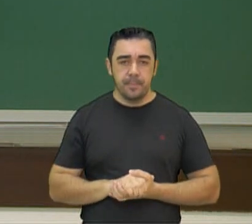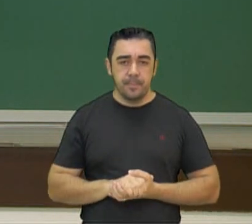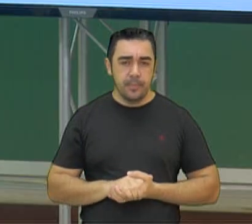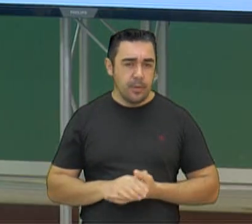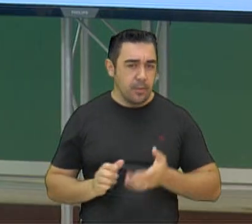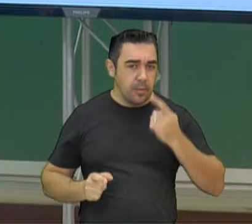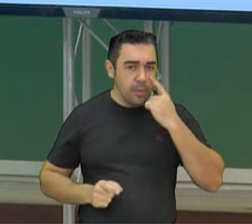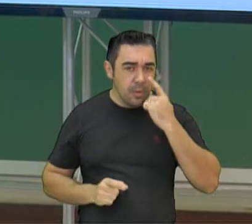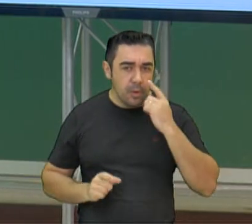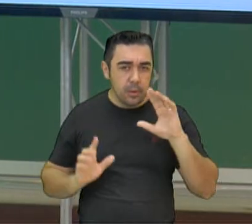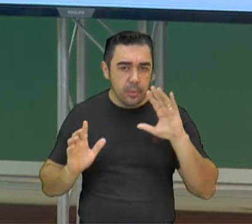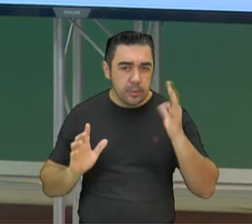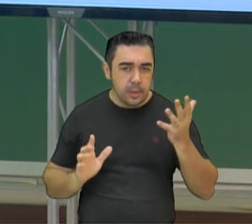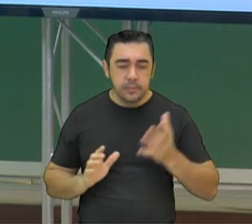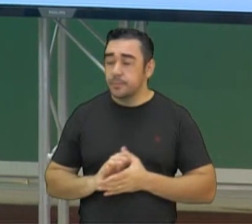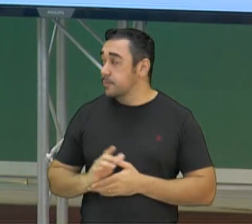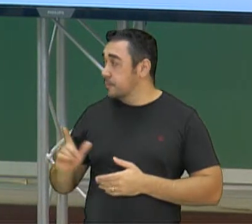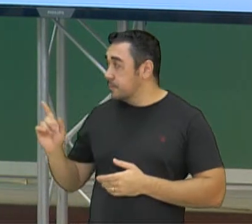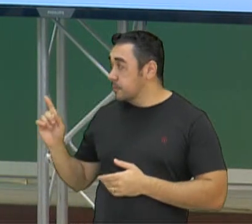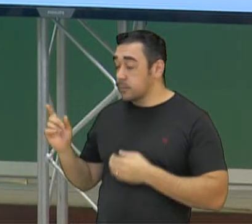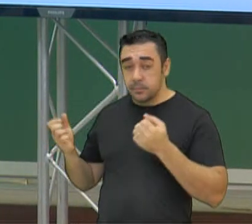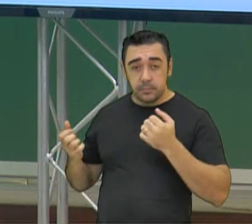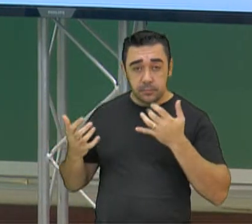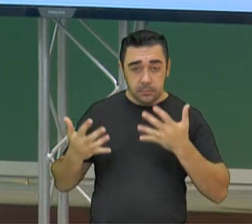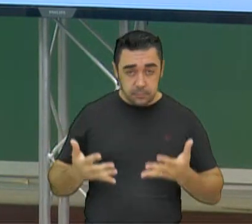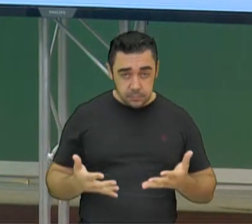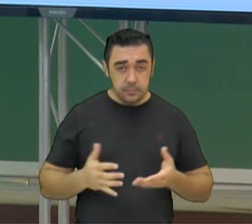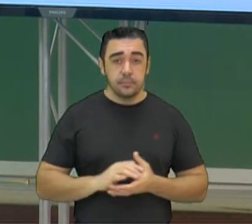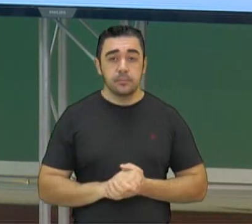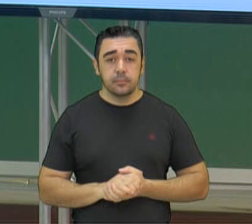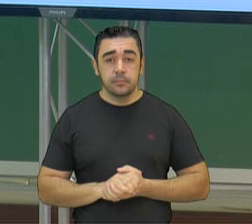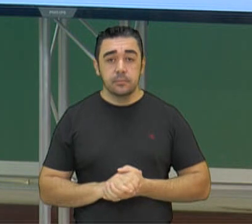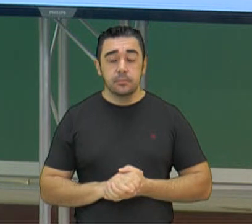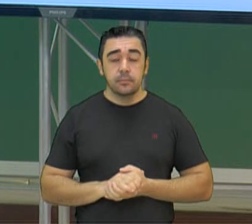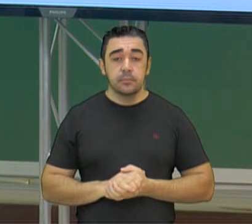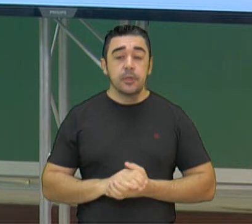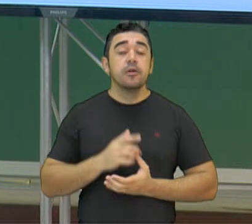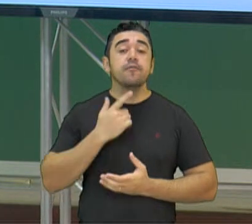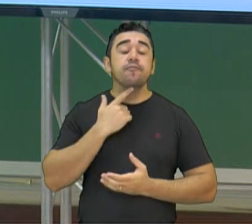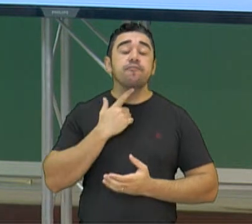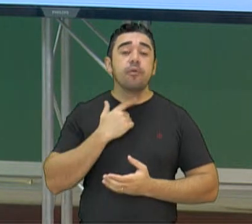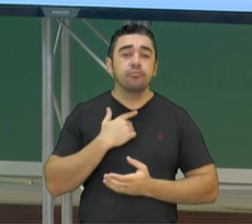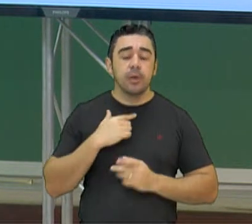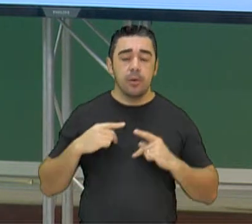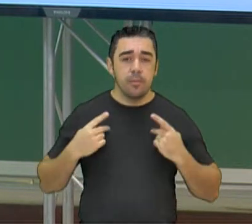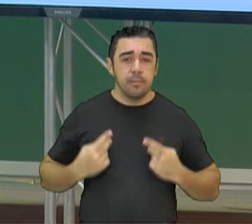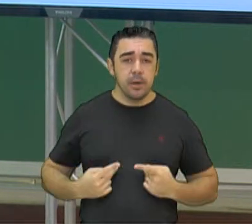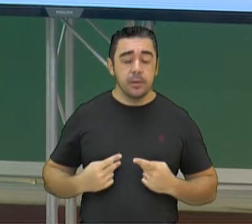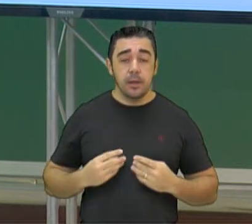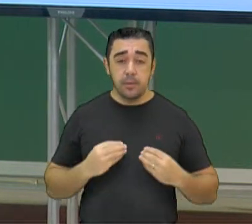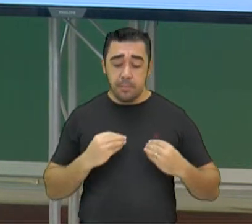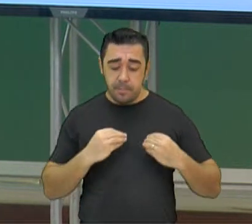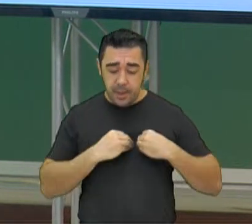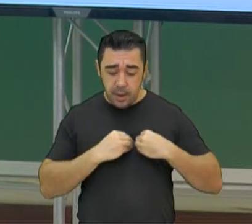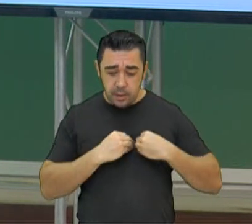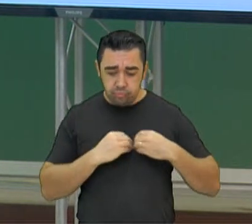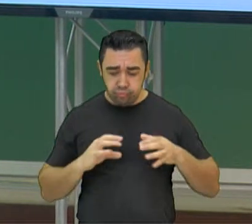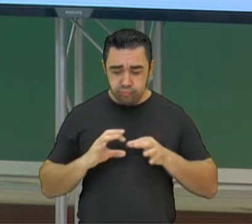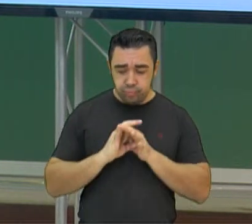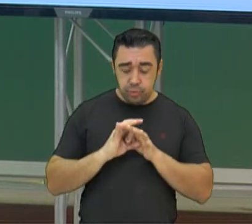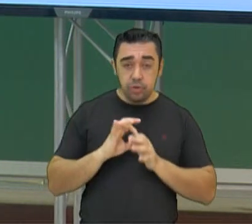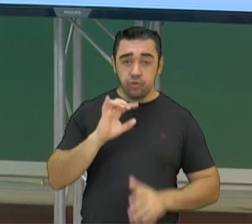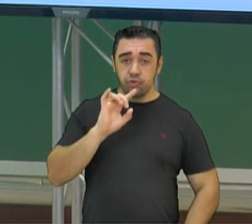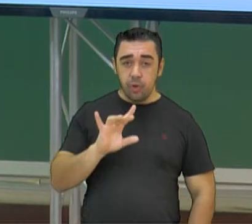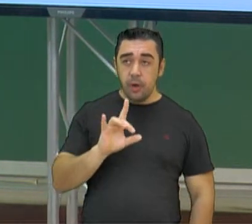Então olha o que está acontecendo aqui, ó, reforçando. A vontade humana está com pecado, é só Deus que salva. Isso Agostinho